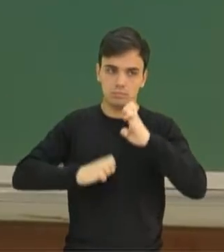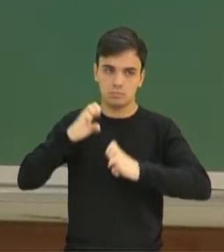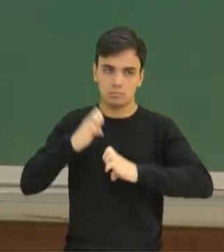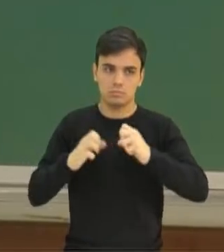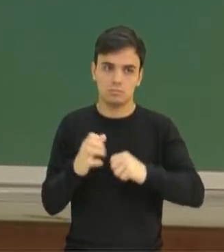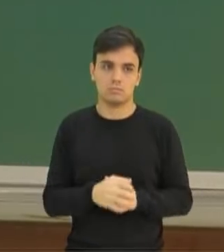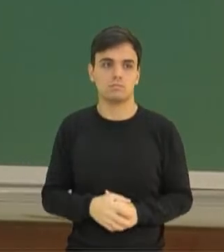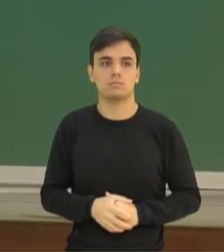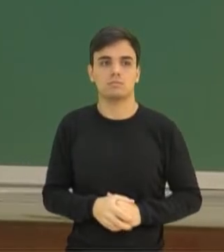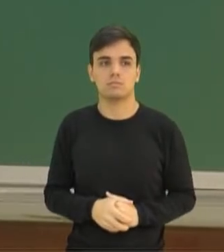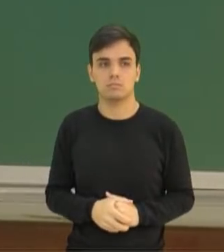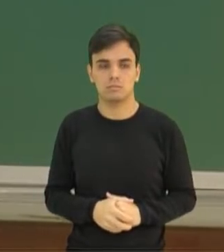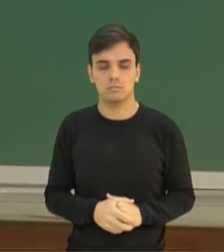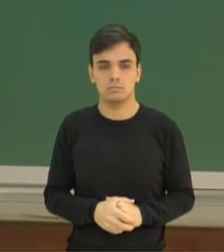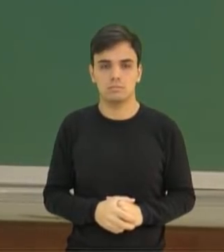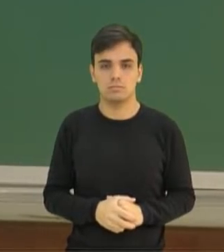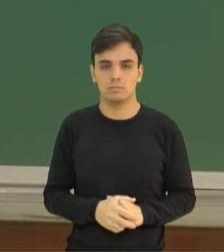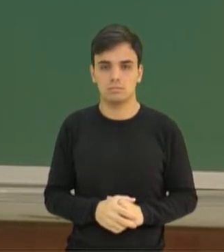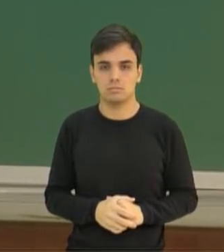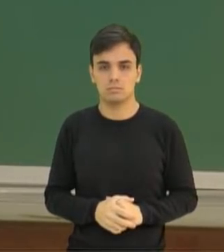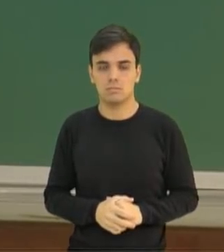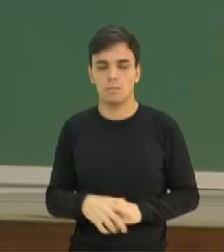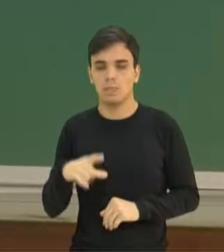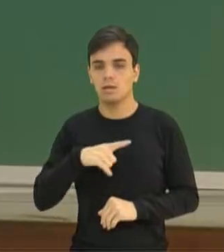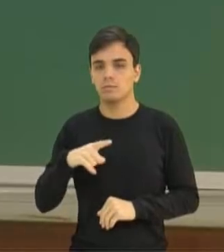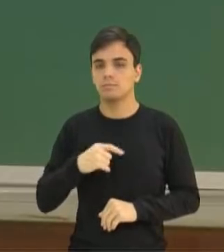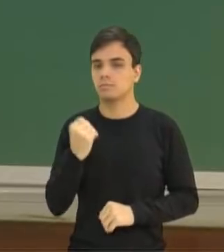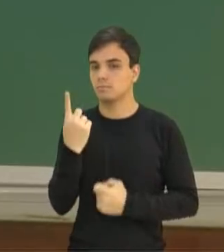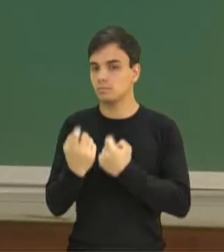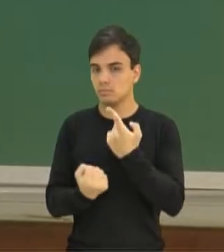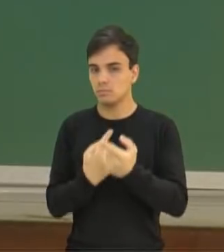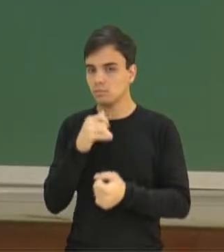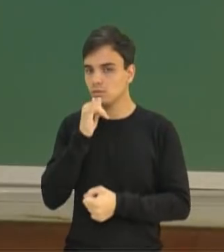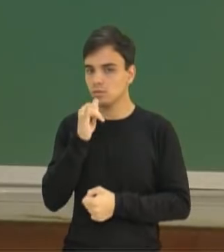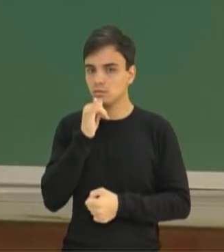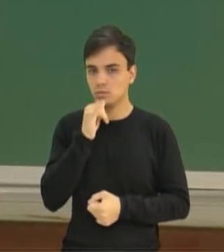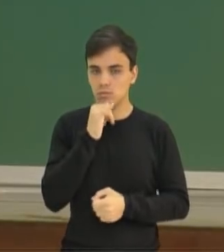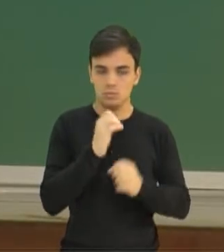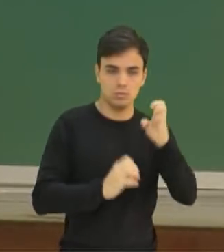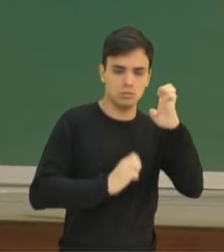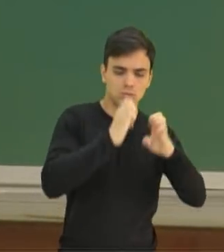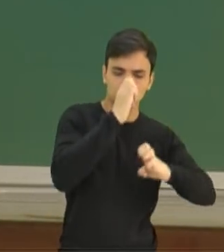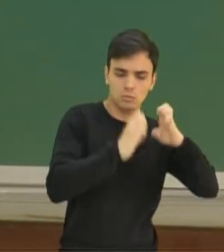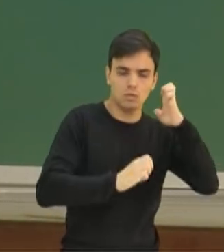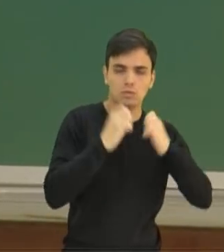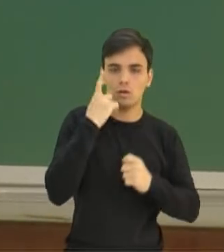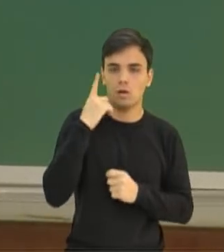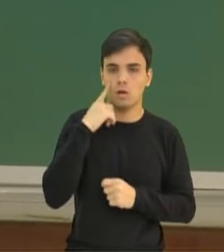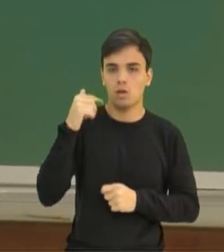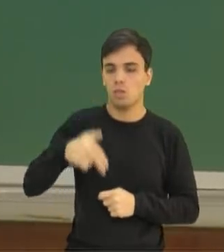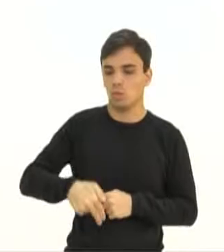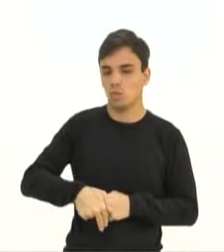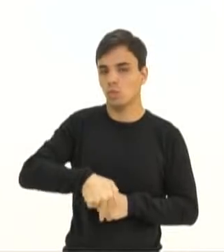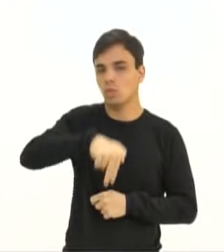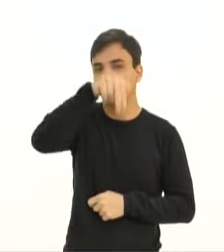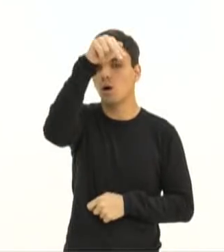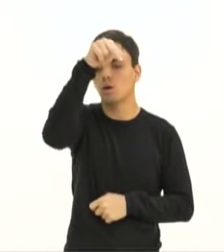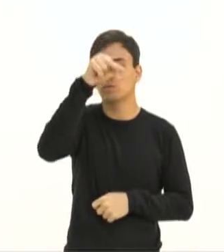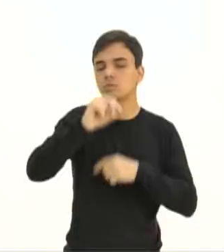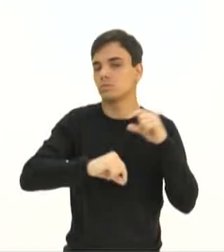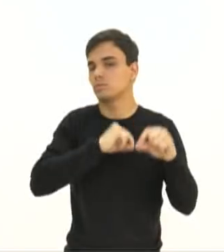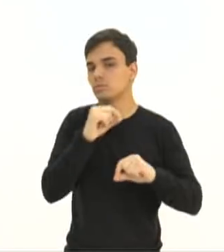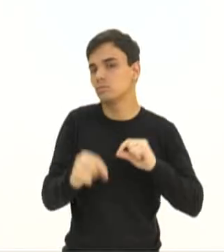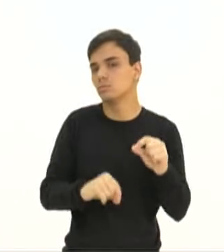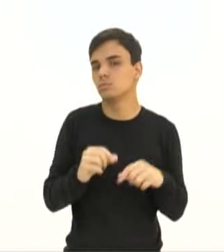certo? E aí eu trouxe ali alguns exemplos sobre isso. Na região norte, o que fomentou, o que fez com